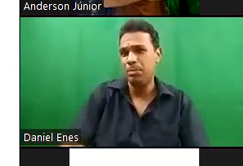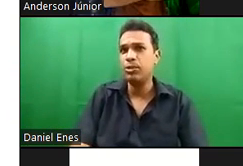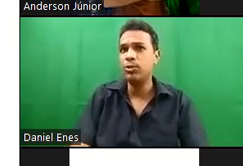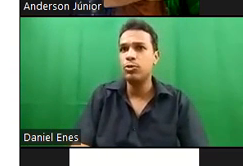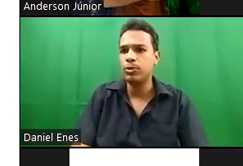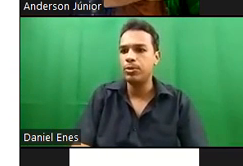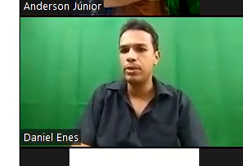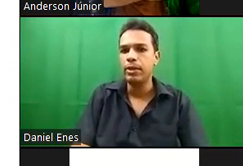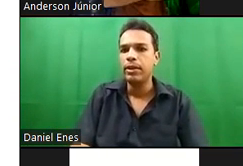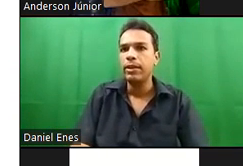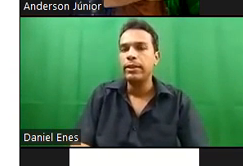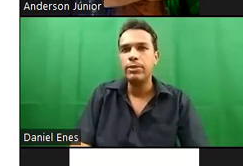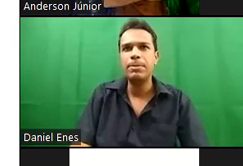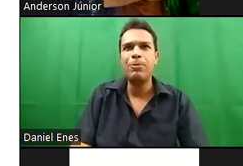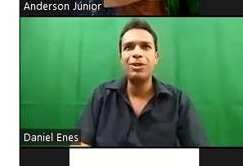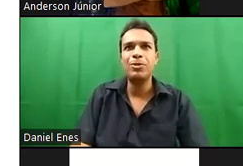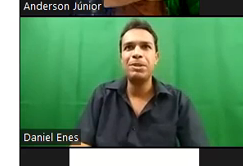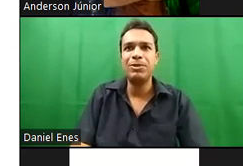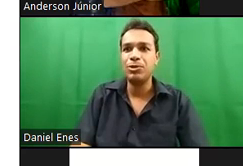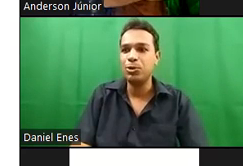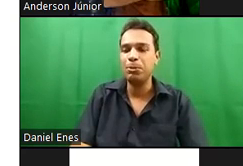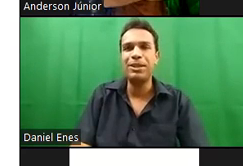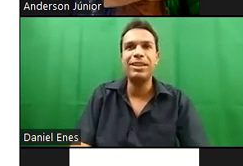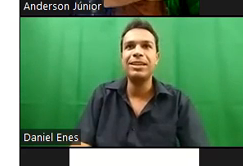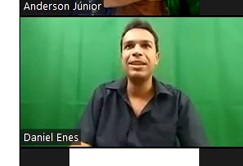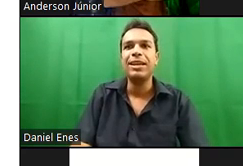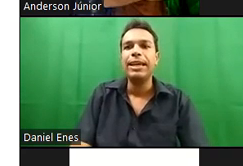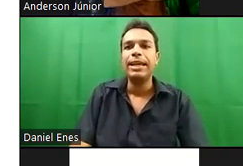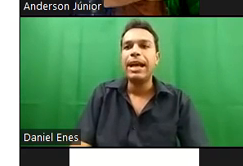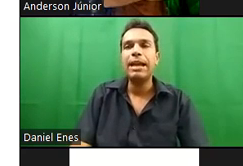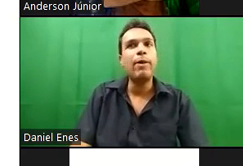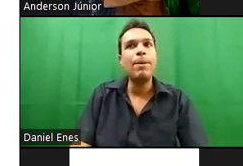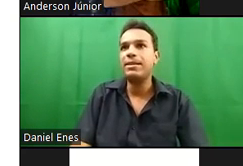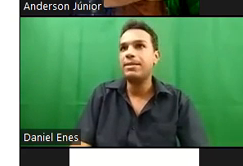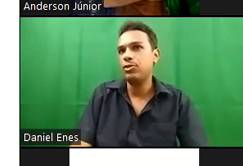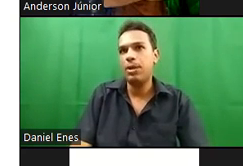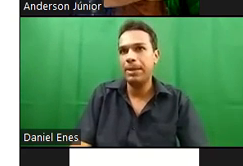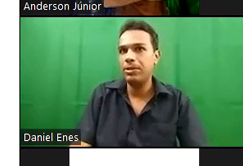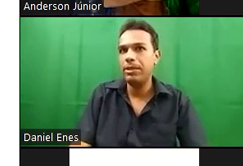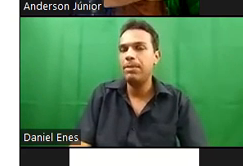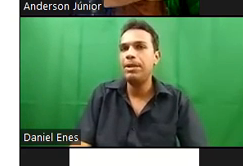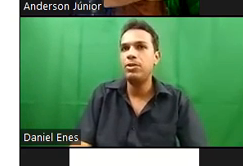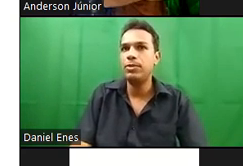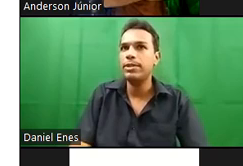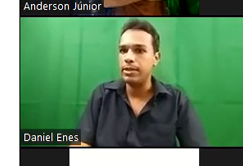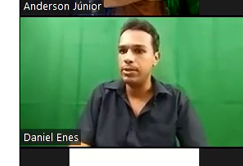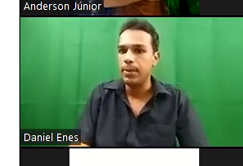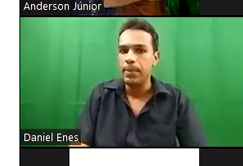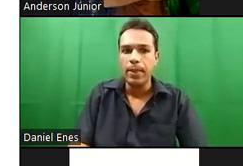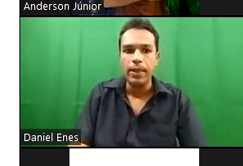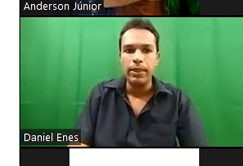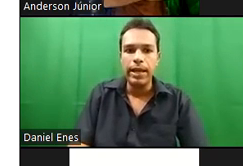com a opinião dos outros. Não se importe com a opinião dos outros, porque, cara, o aprendizado depende de